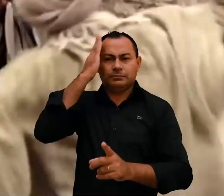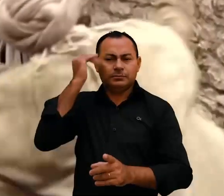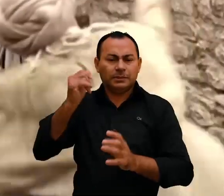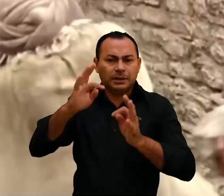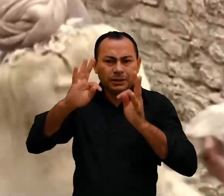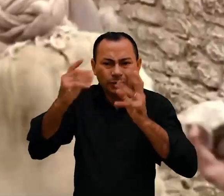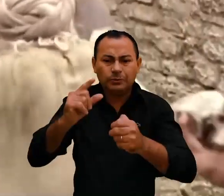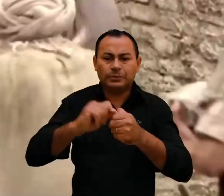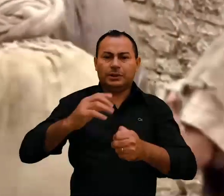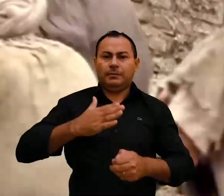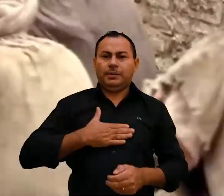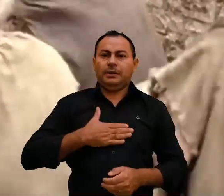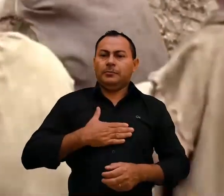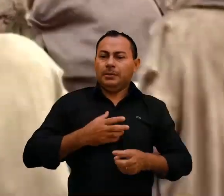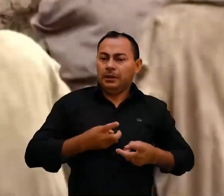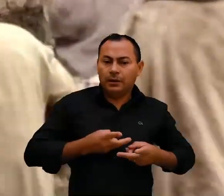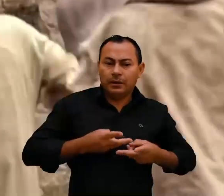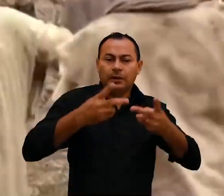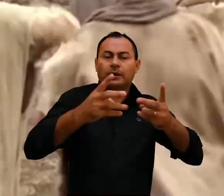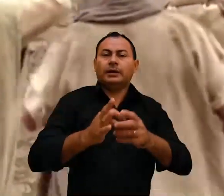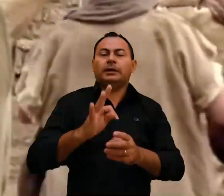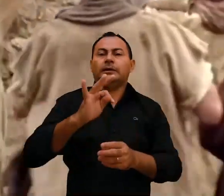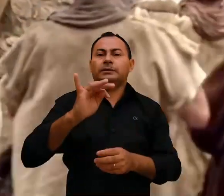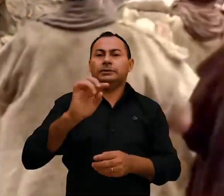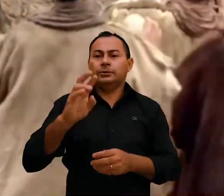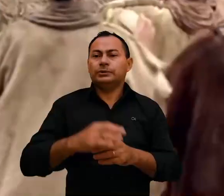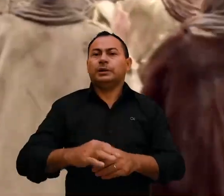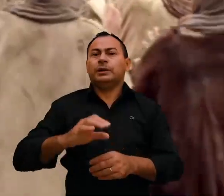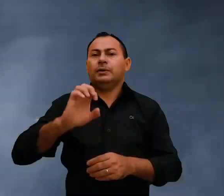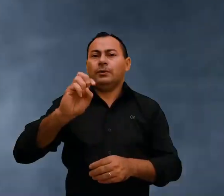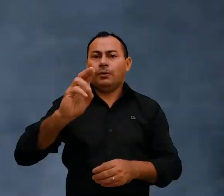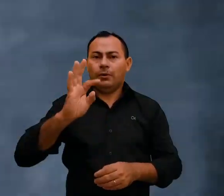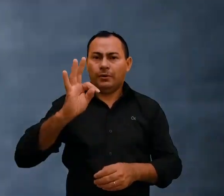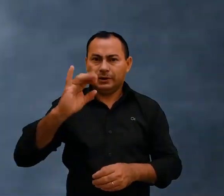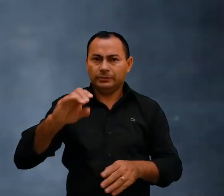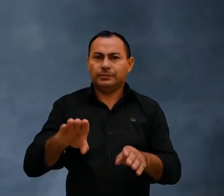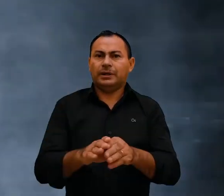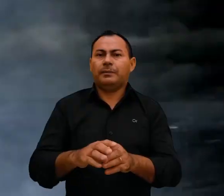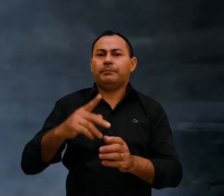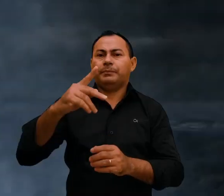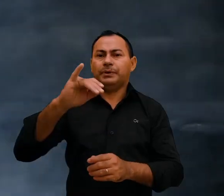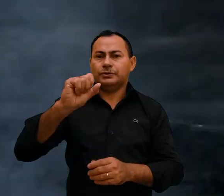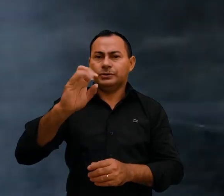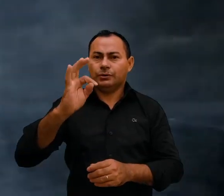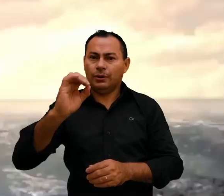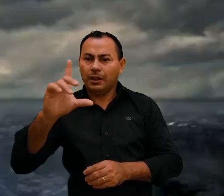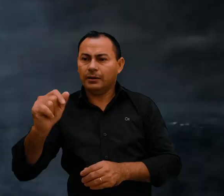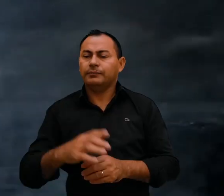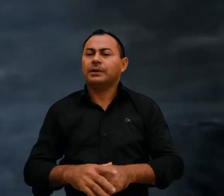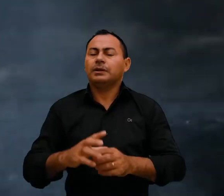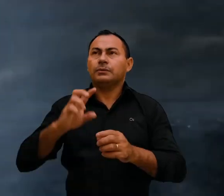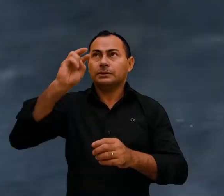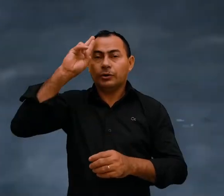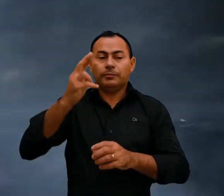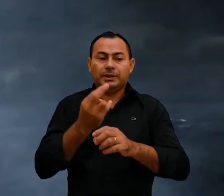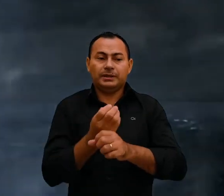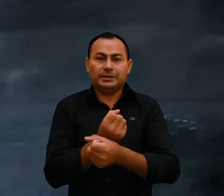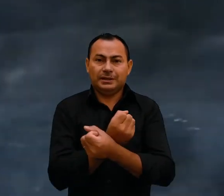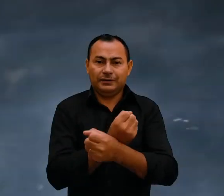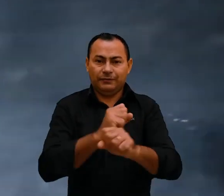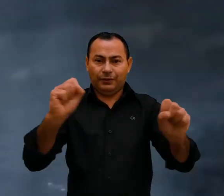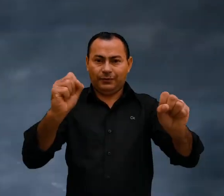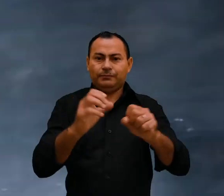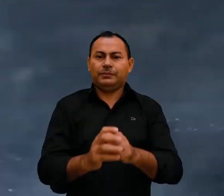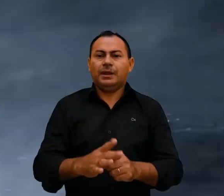sabe de tudo que me fizeram quando o visitante o que ia icônio e listra e que o senhor me livrou